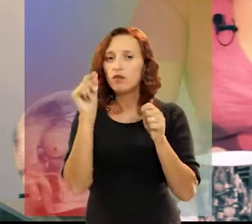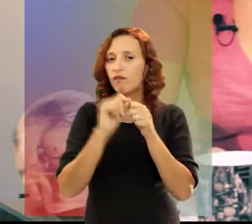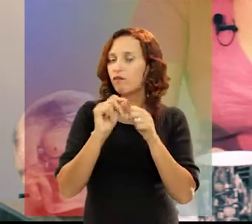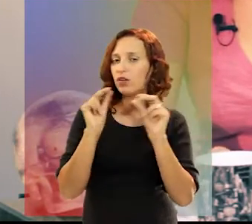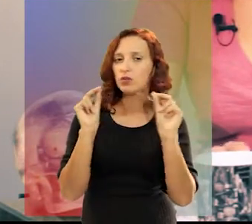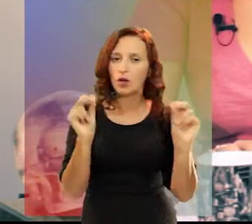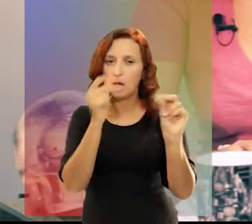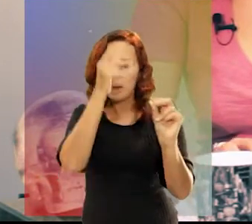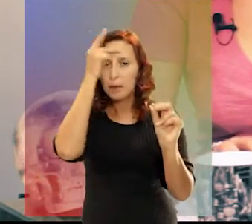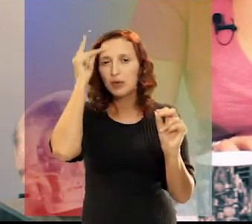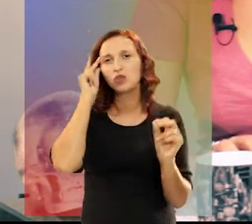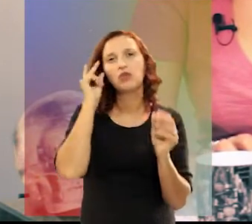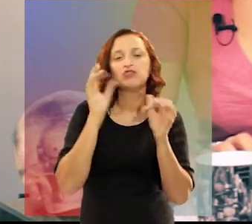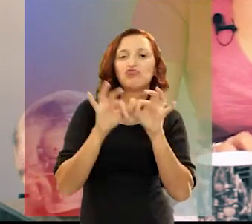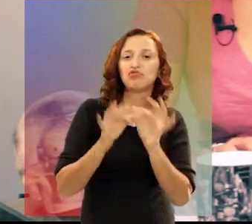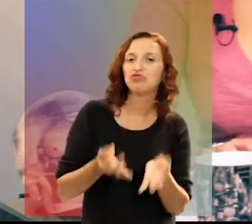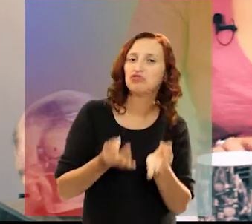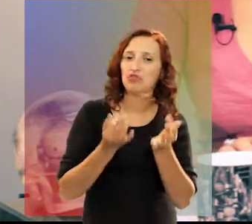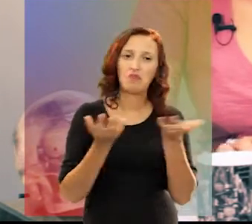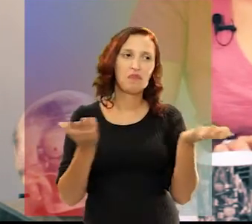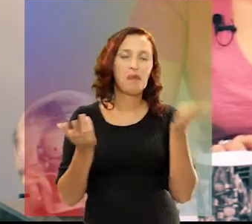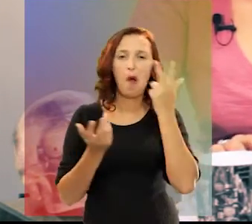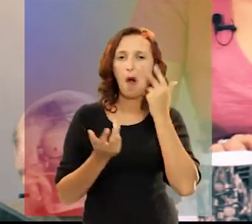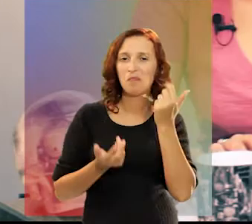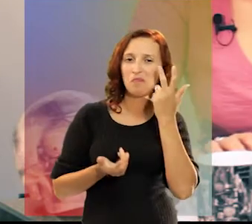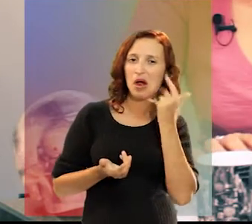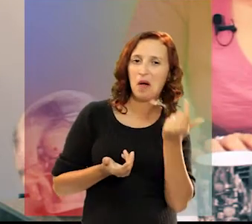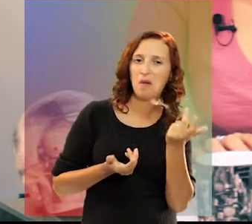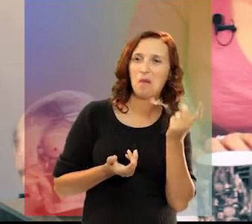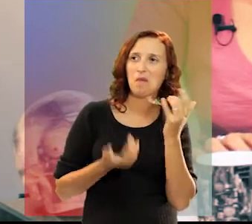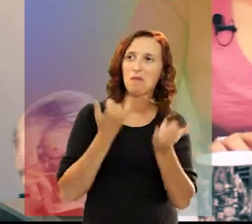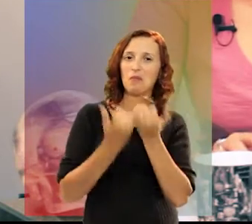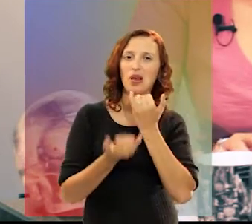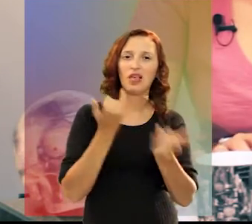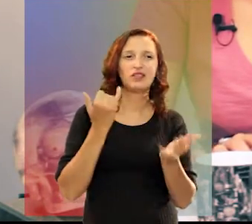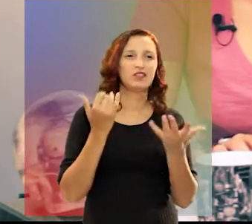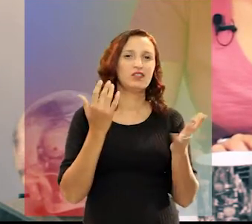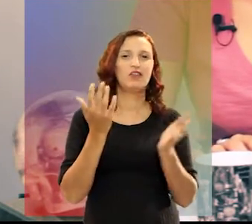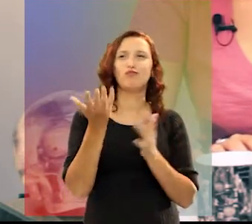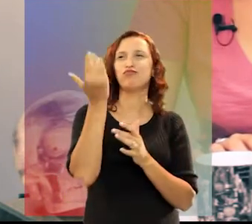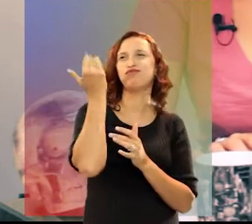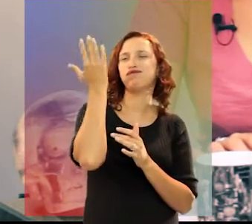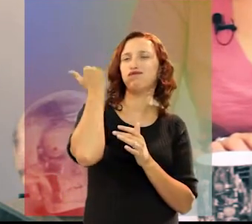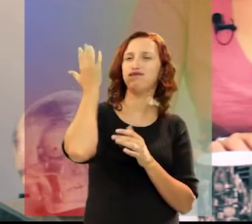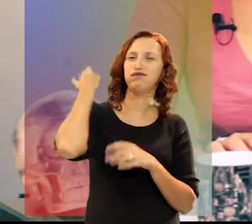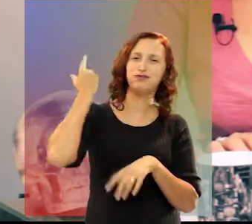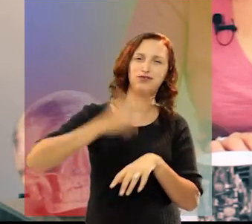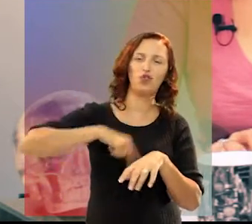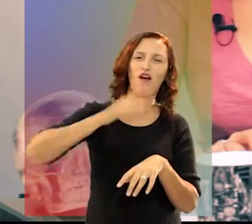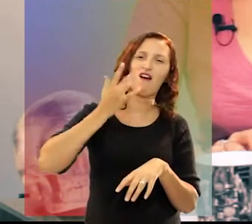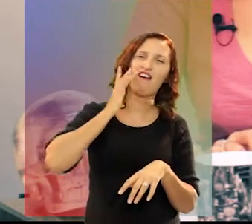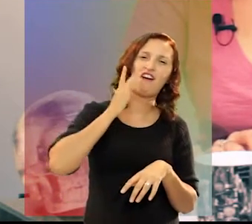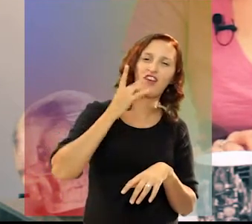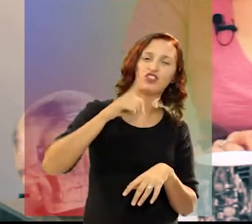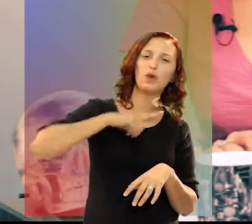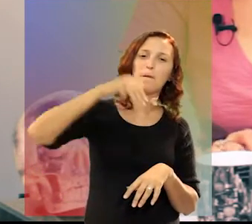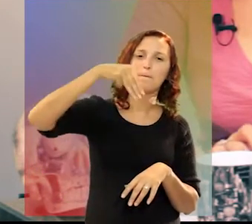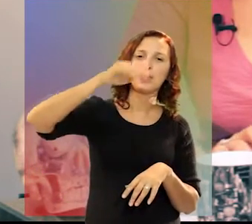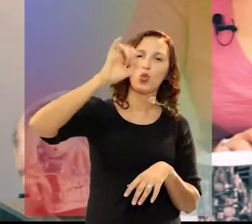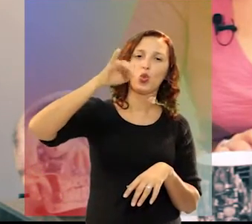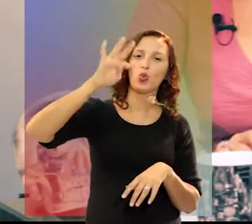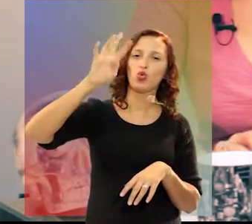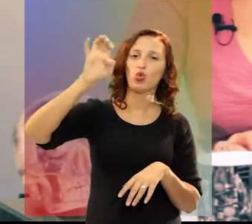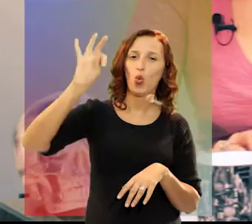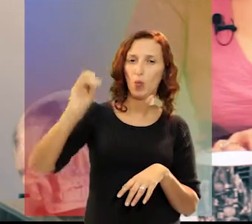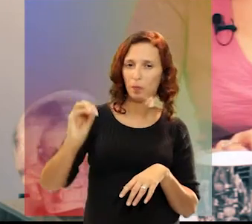feita por pessoas que são triviais e comuns. A história do Watchmen é que na década de ouro antiga tinha os Minutemen,